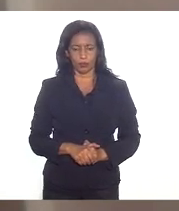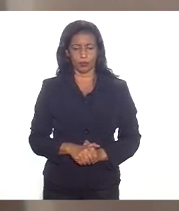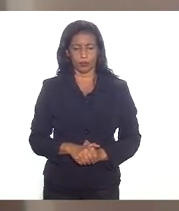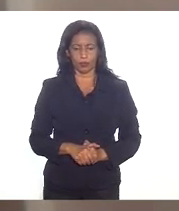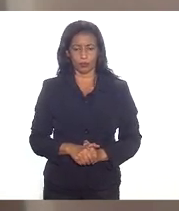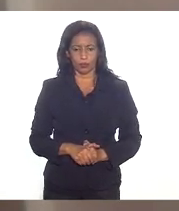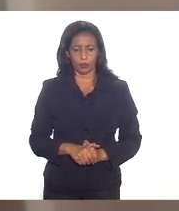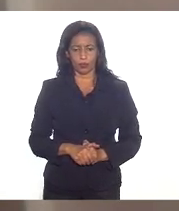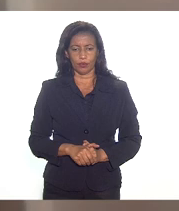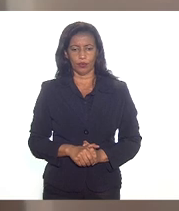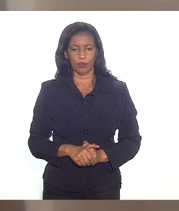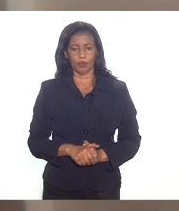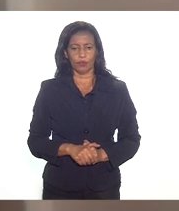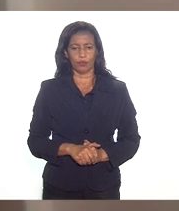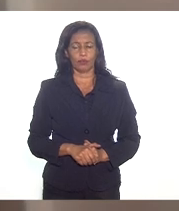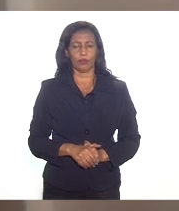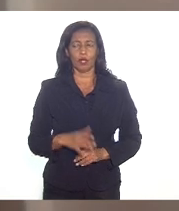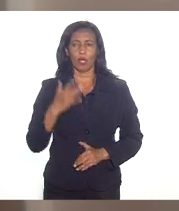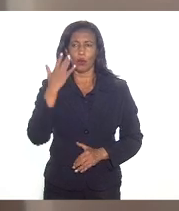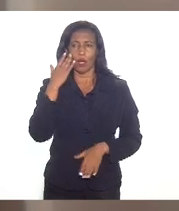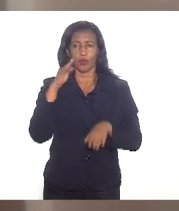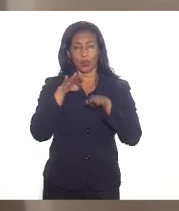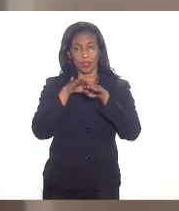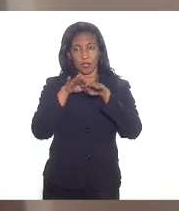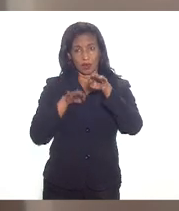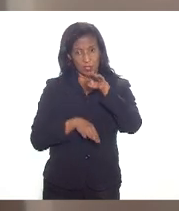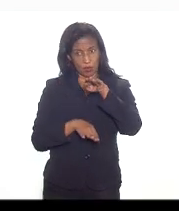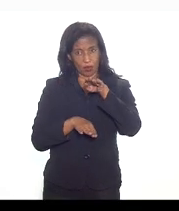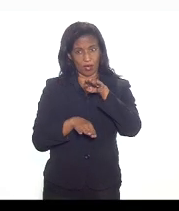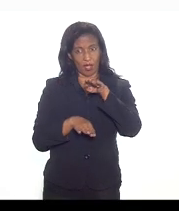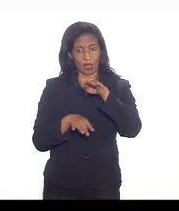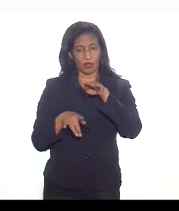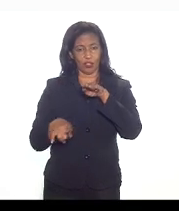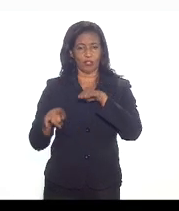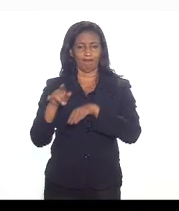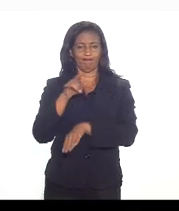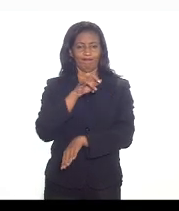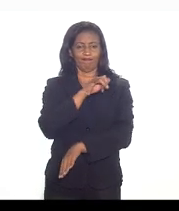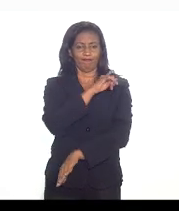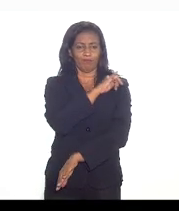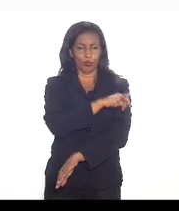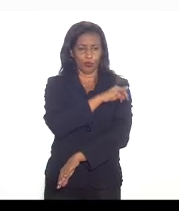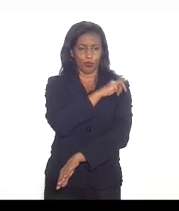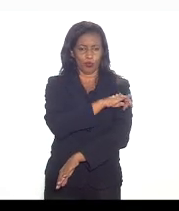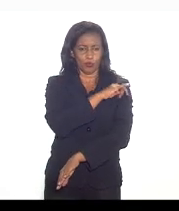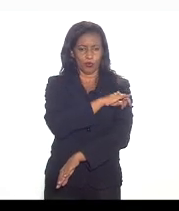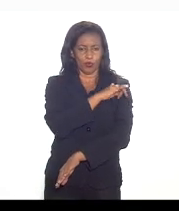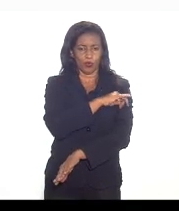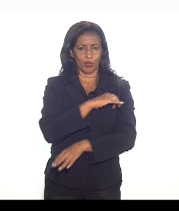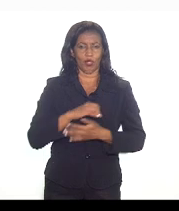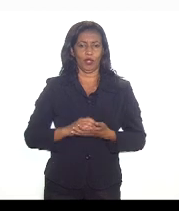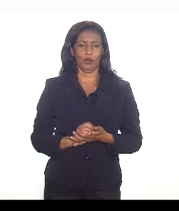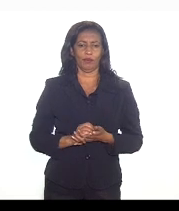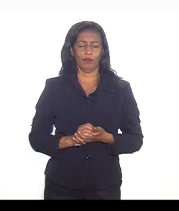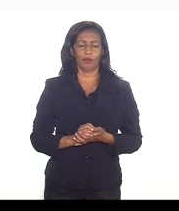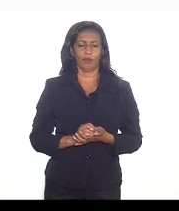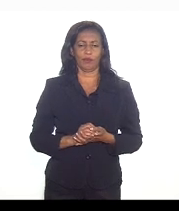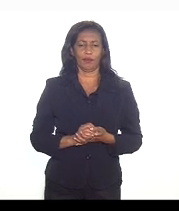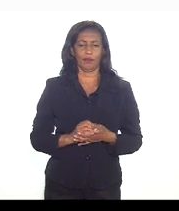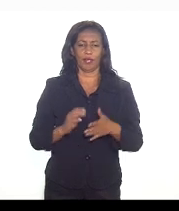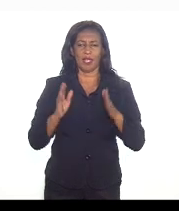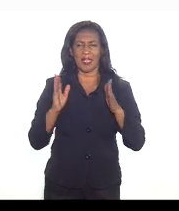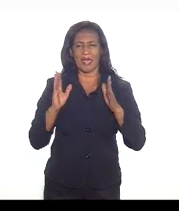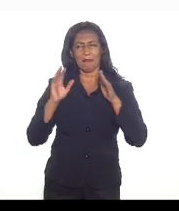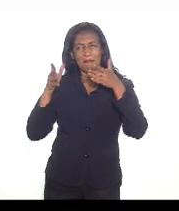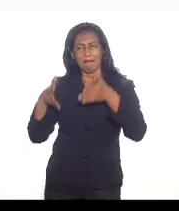Eu acho que essa questão da desigualdade na metrópole carioca, quer dizer, eu acho que a desigualdade na metrópole carioca é muito mais